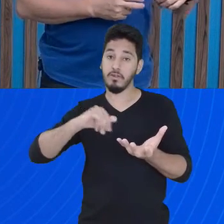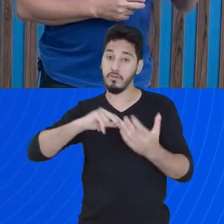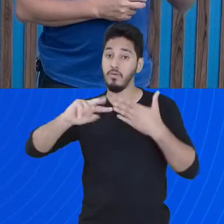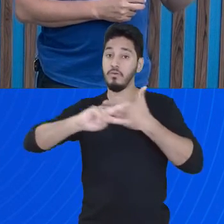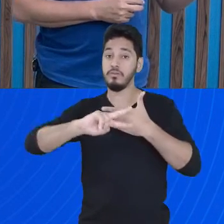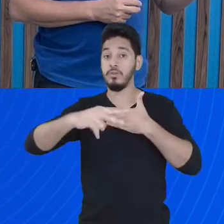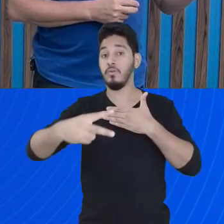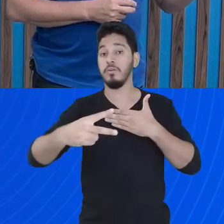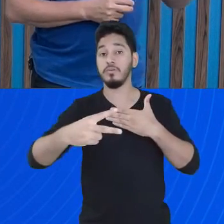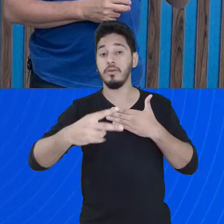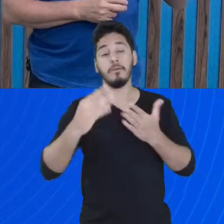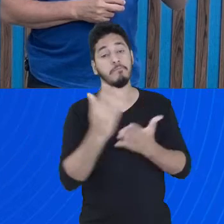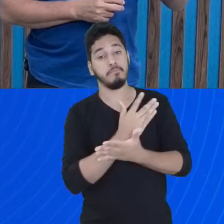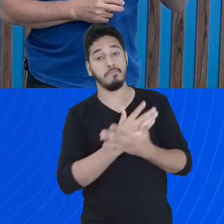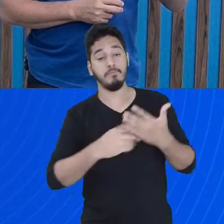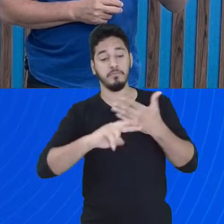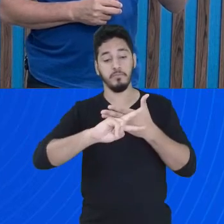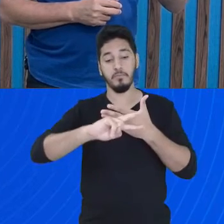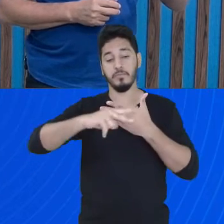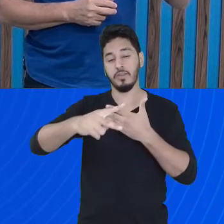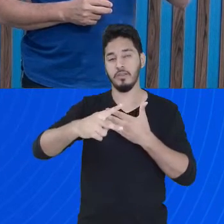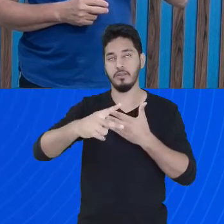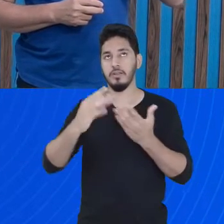ser, muitas vezes, não é sem a gente